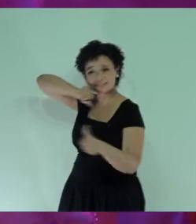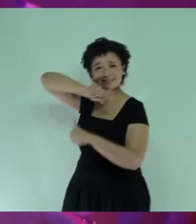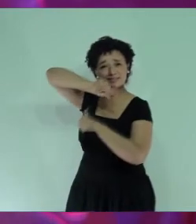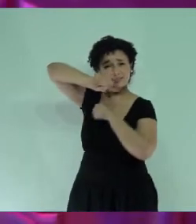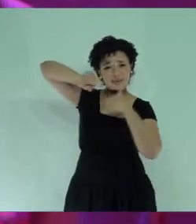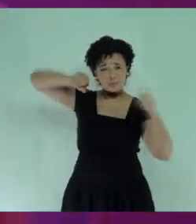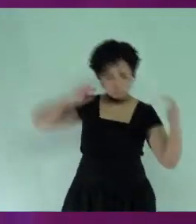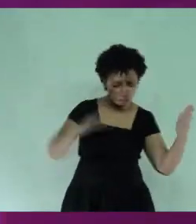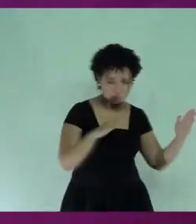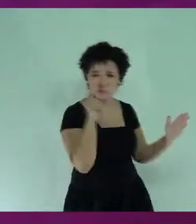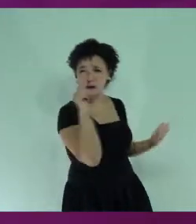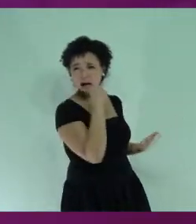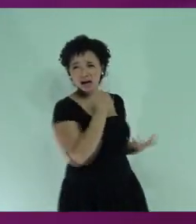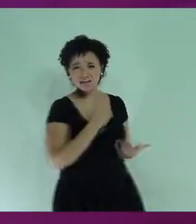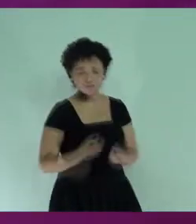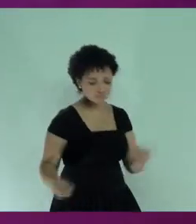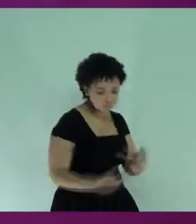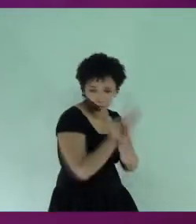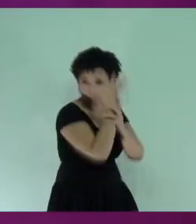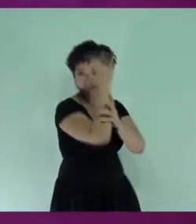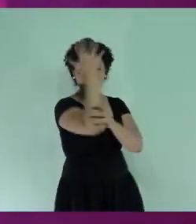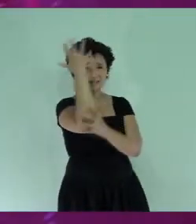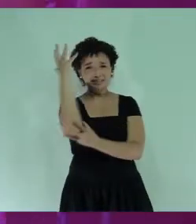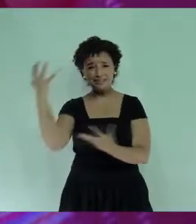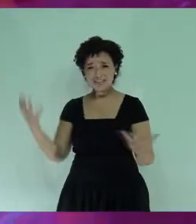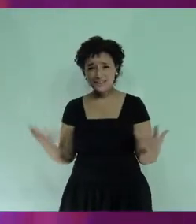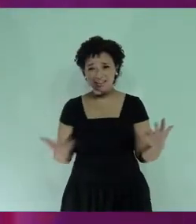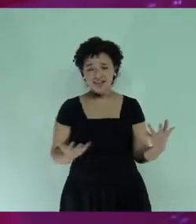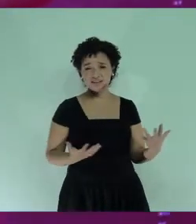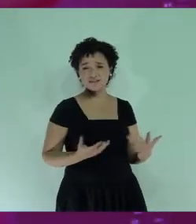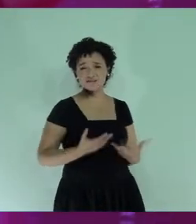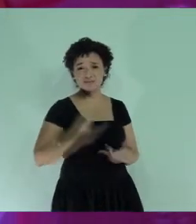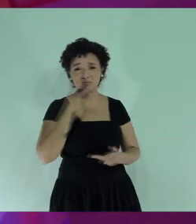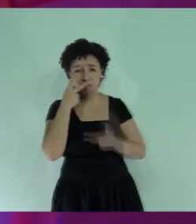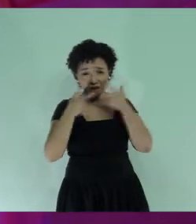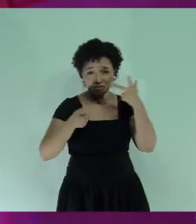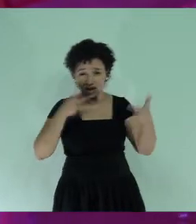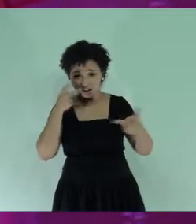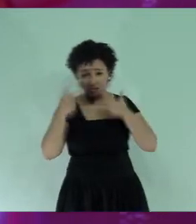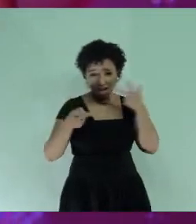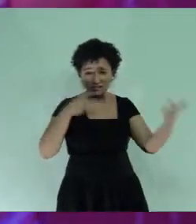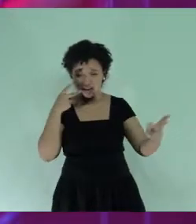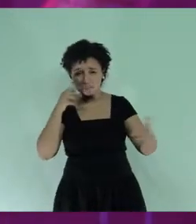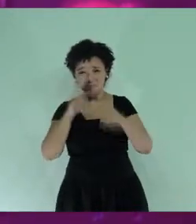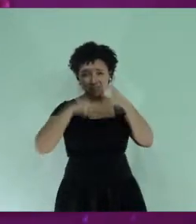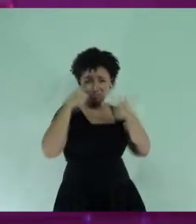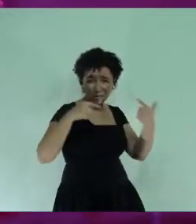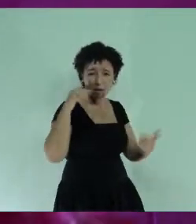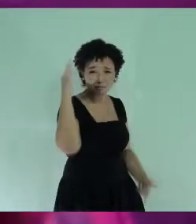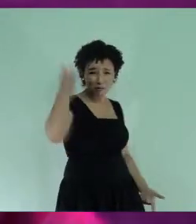Transformar no mar de mares alma lama, germinar na fala, no alto-falante do falo e